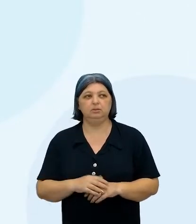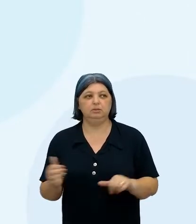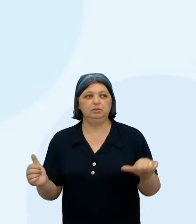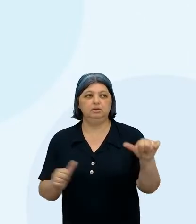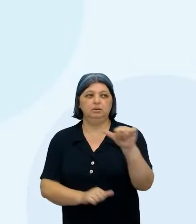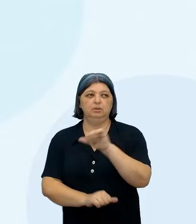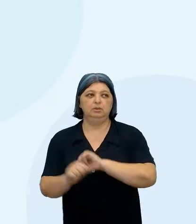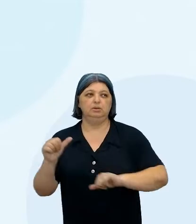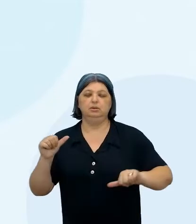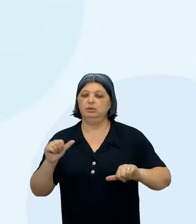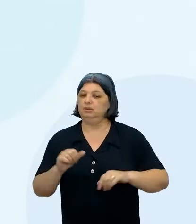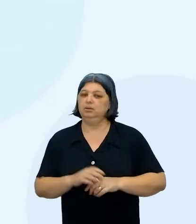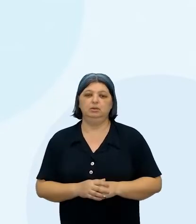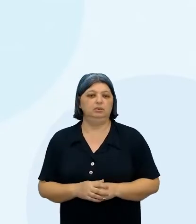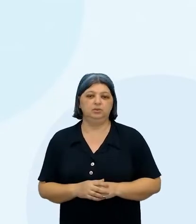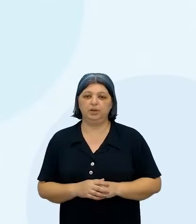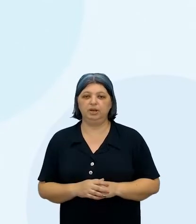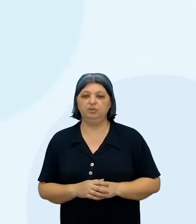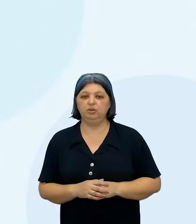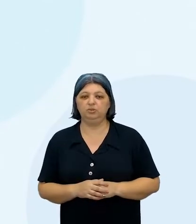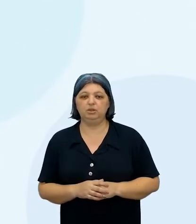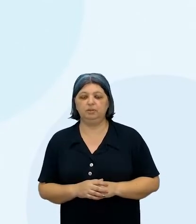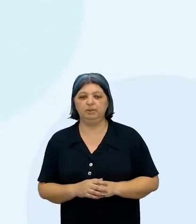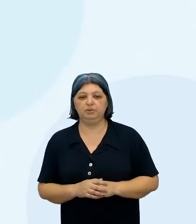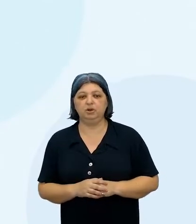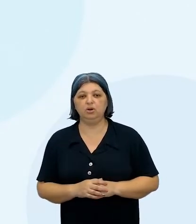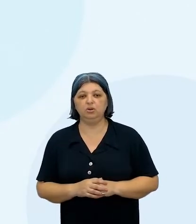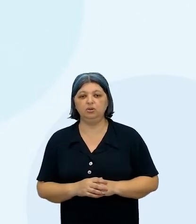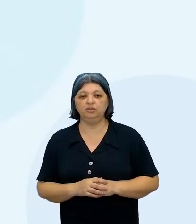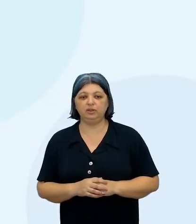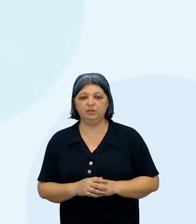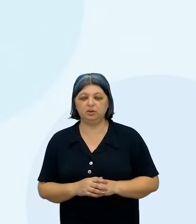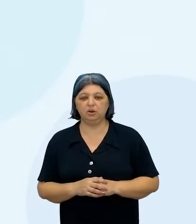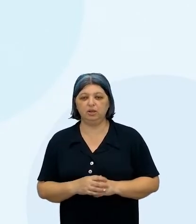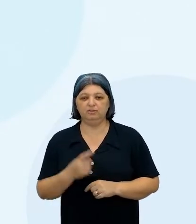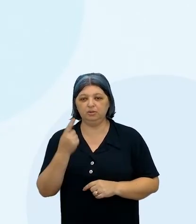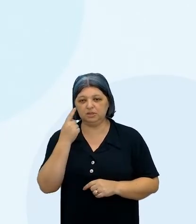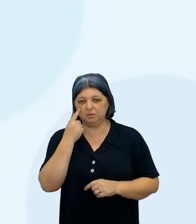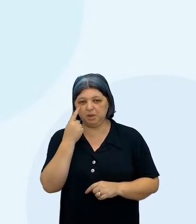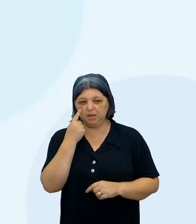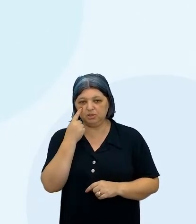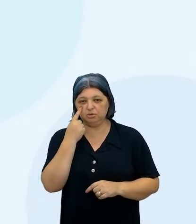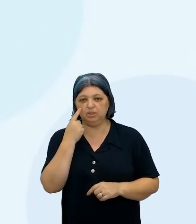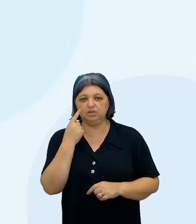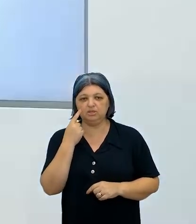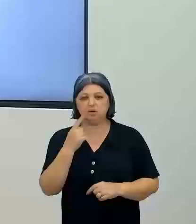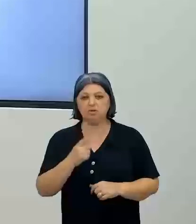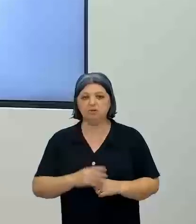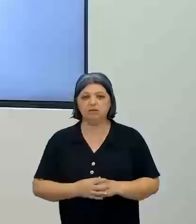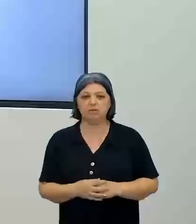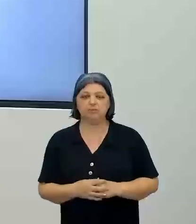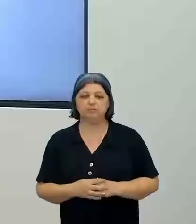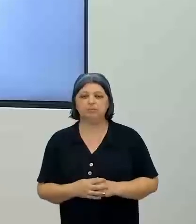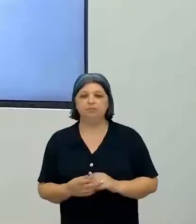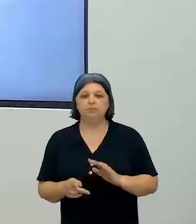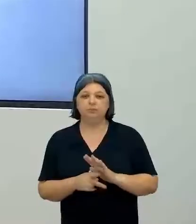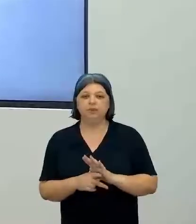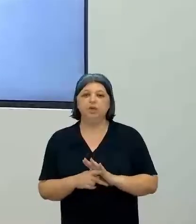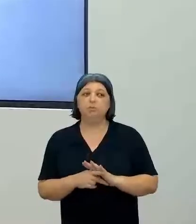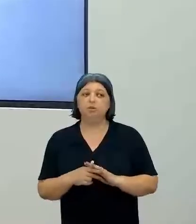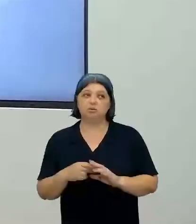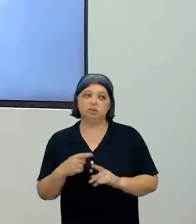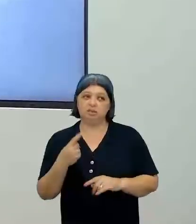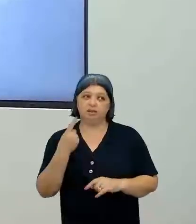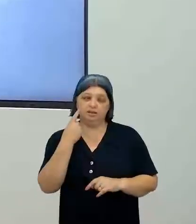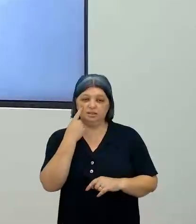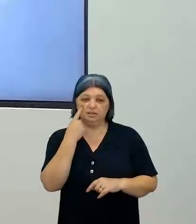porque o modelo ficou, como que eu posso dizer, defasado, o modelo ele ficou antigo, então você precisa